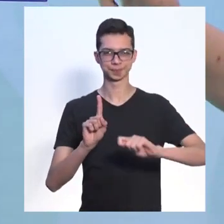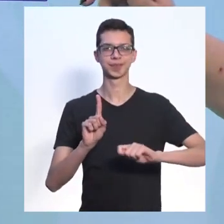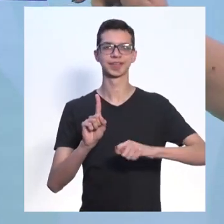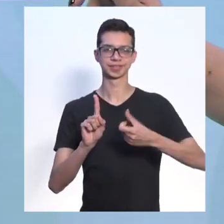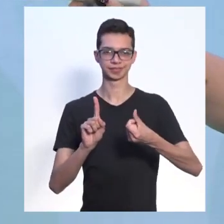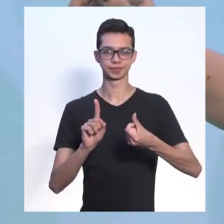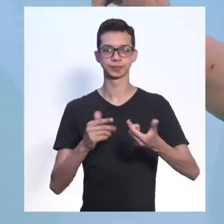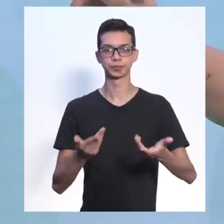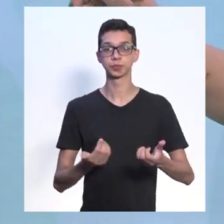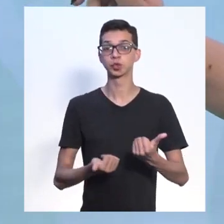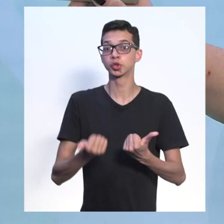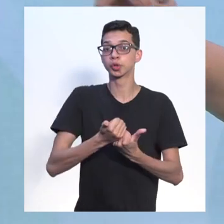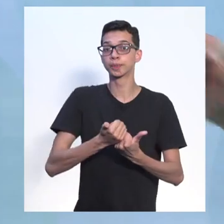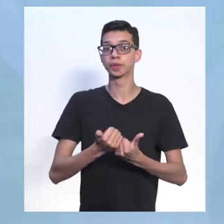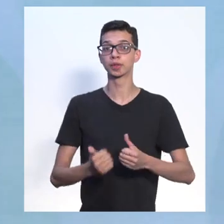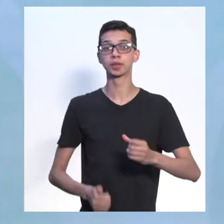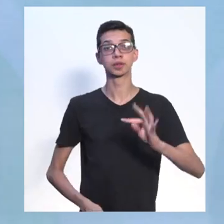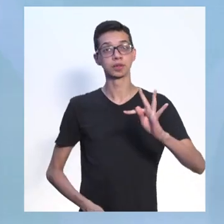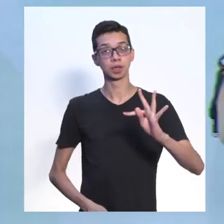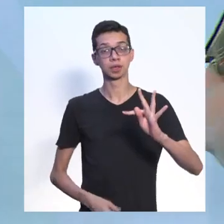T, o 6.